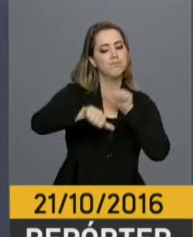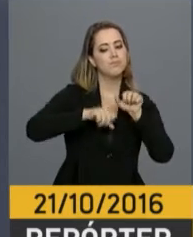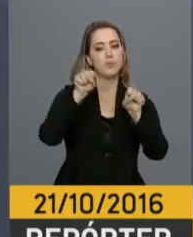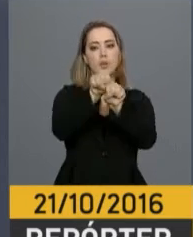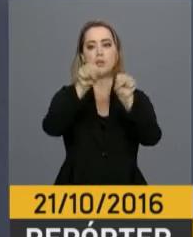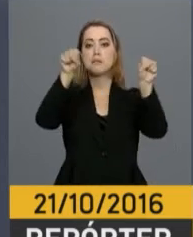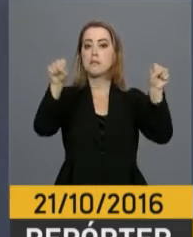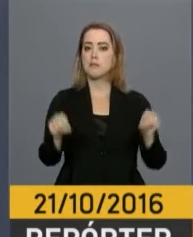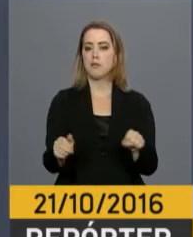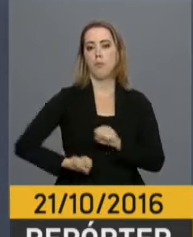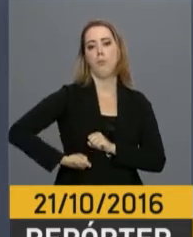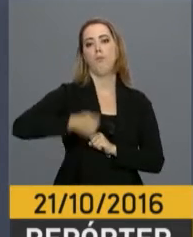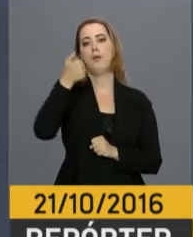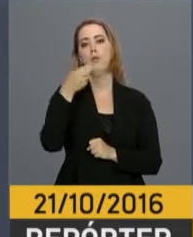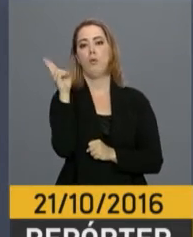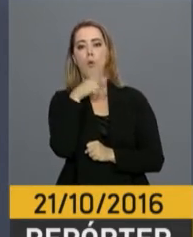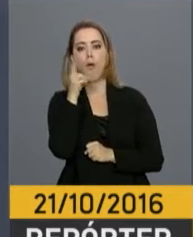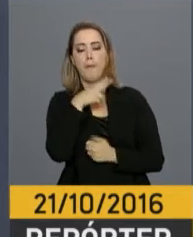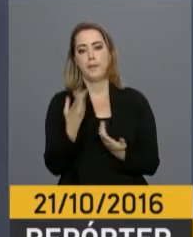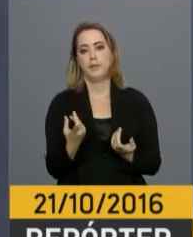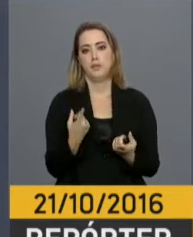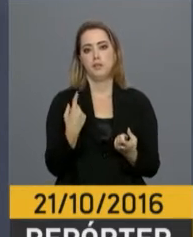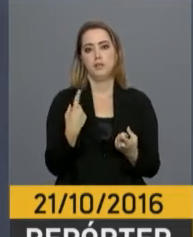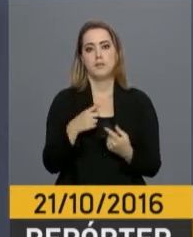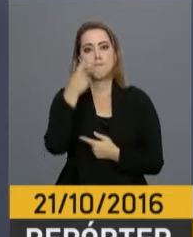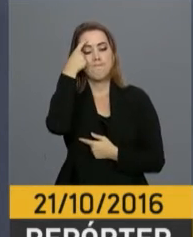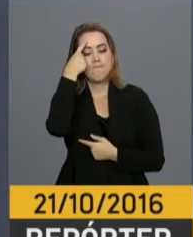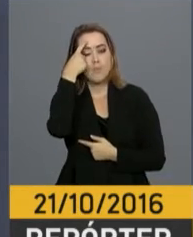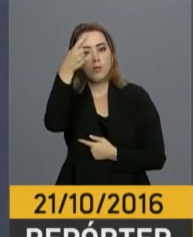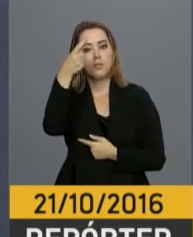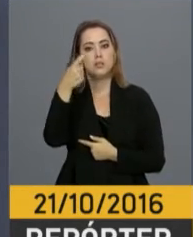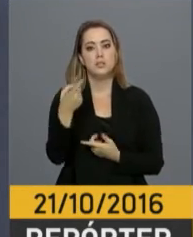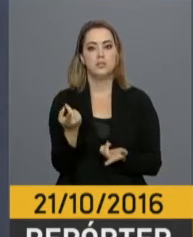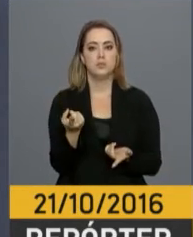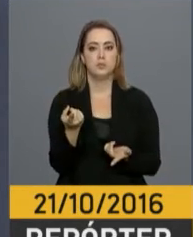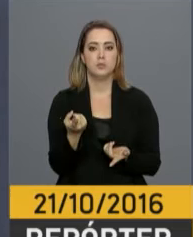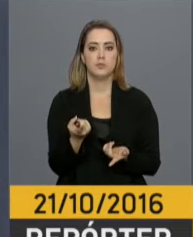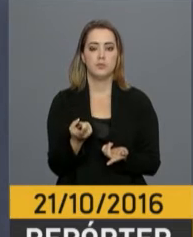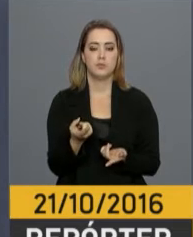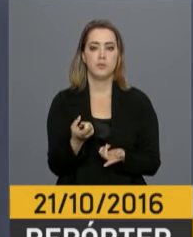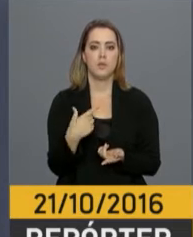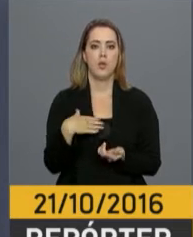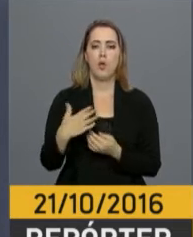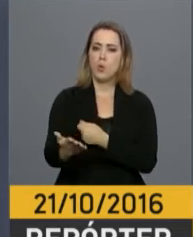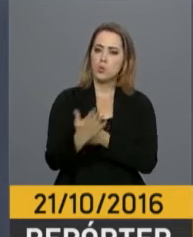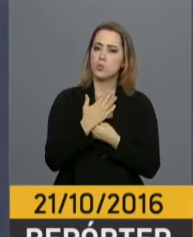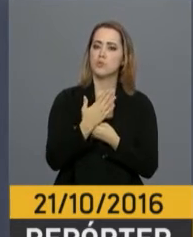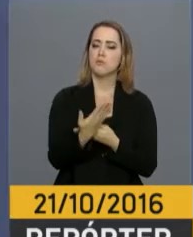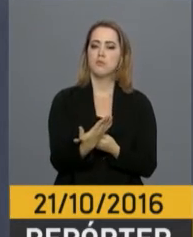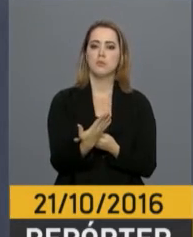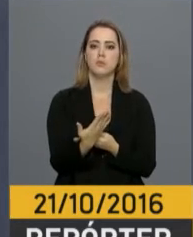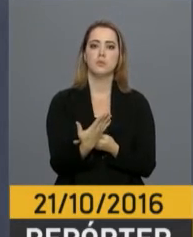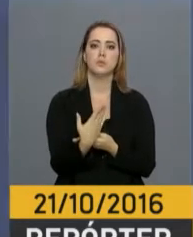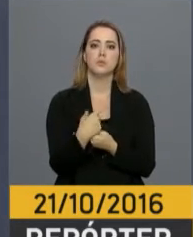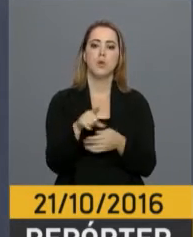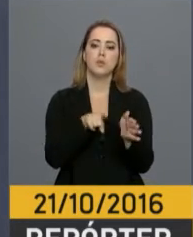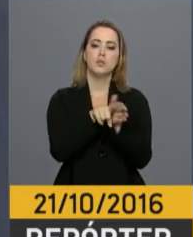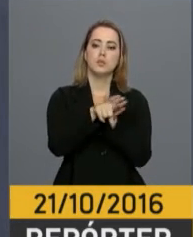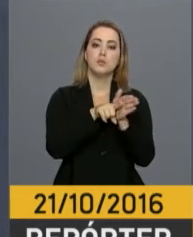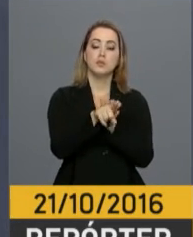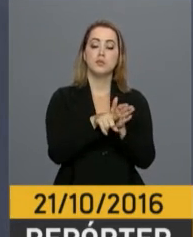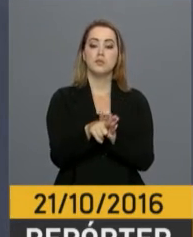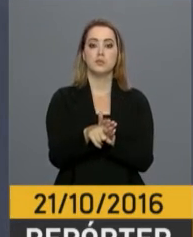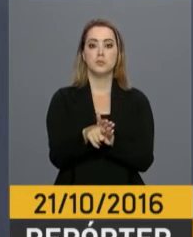mais rapidez, nós vamos ter inteligência nos auxiliando para a